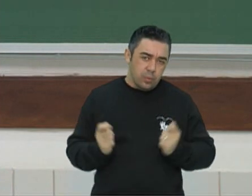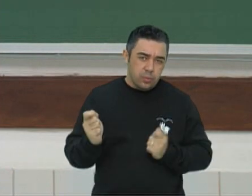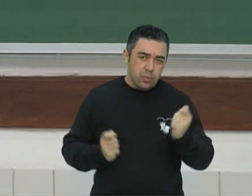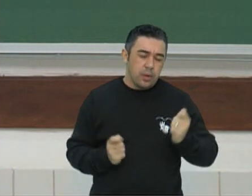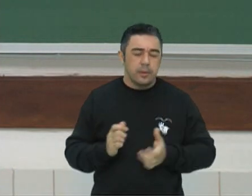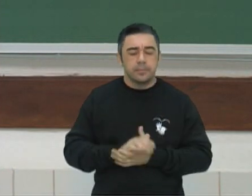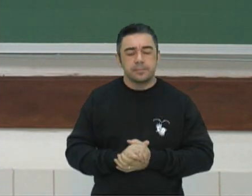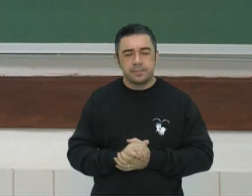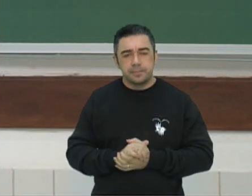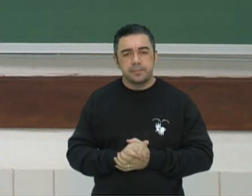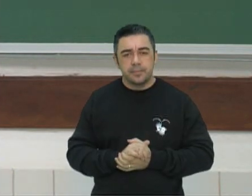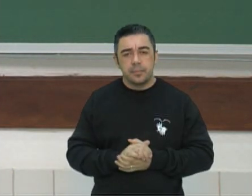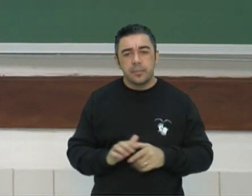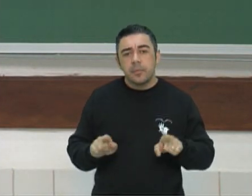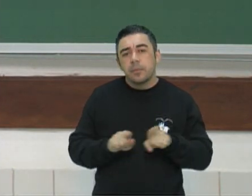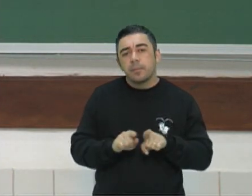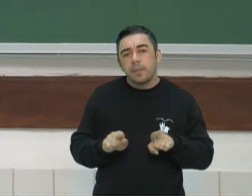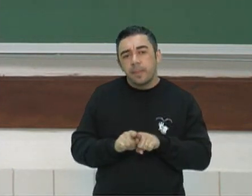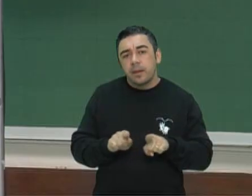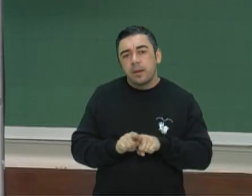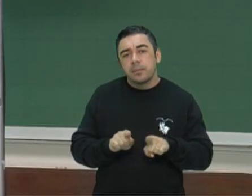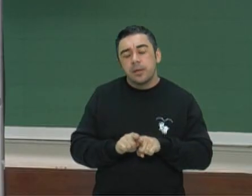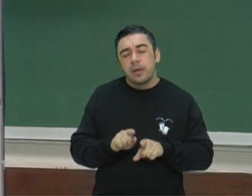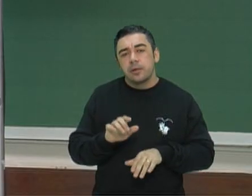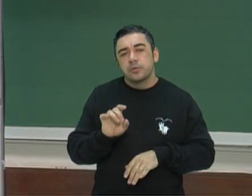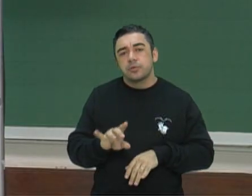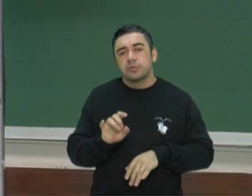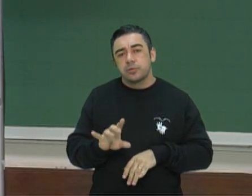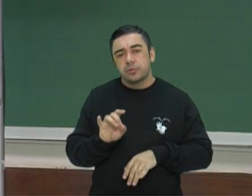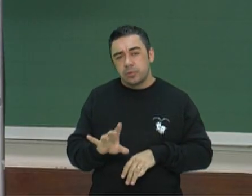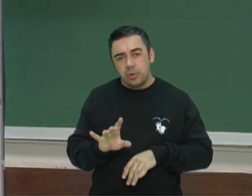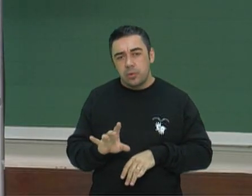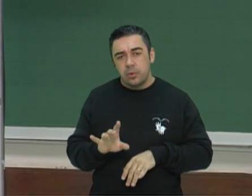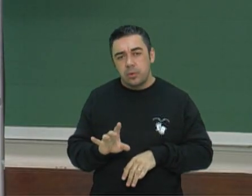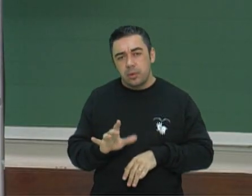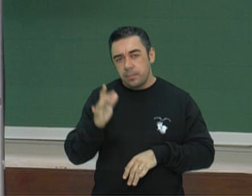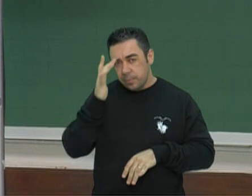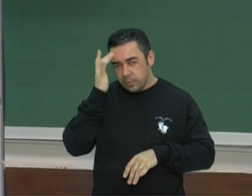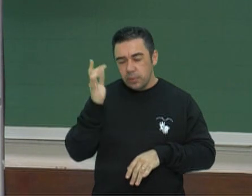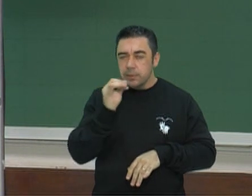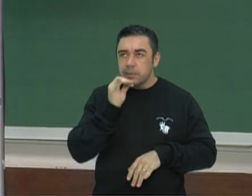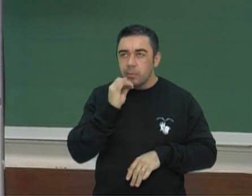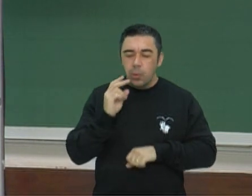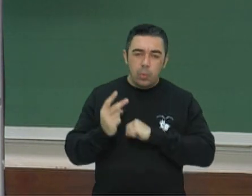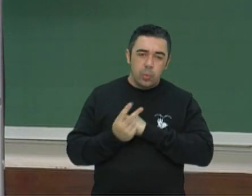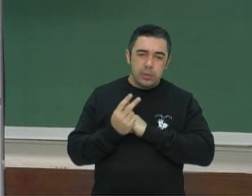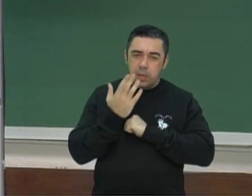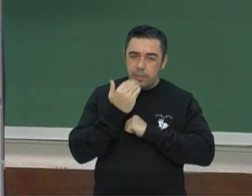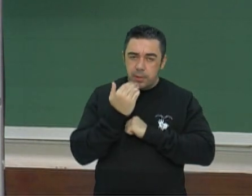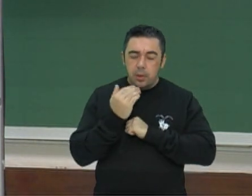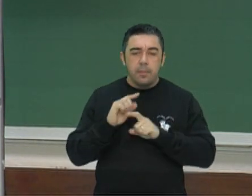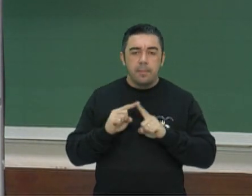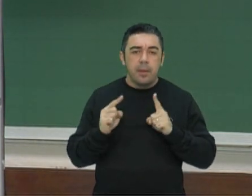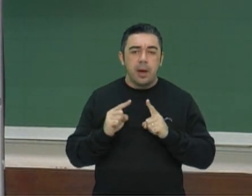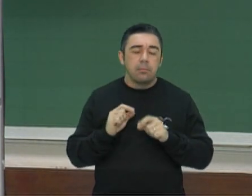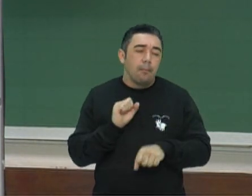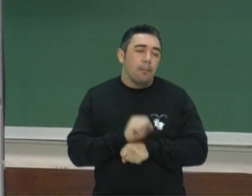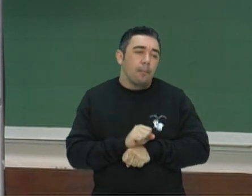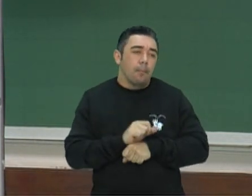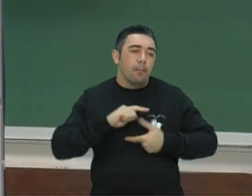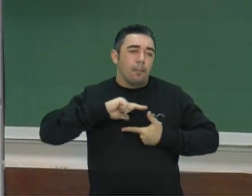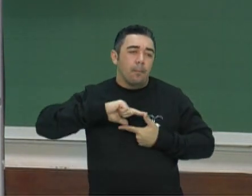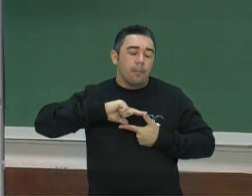né? Mas essencial também. Muitas vezes não adianta somente a pessoa cuidar da alimentação e ser